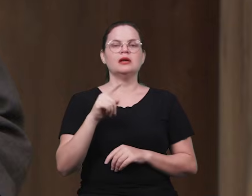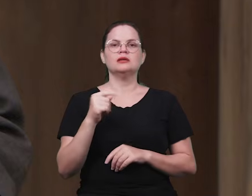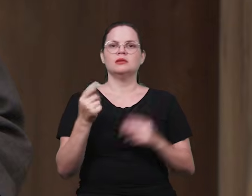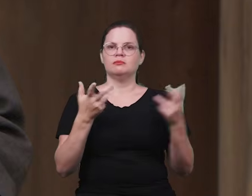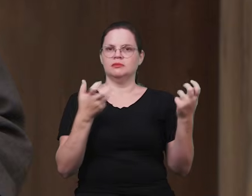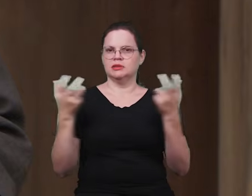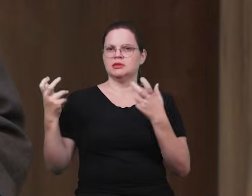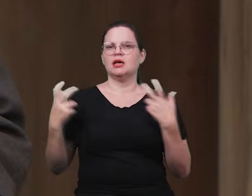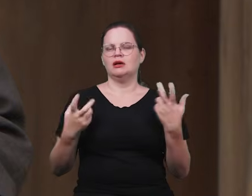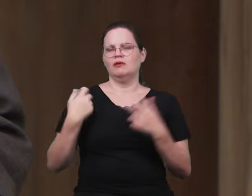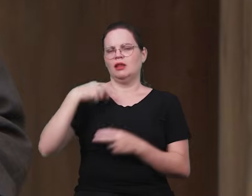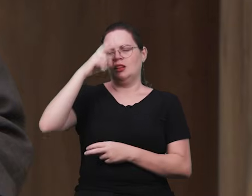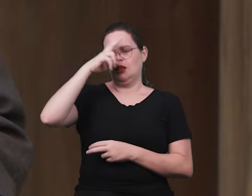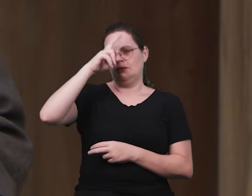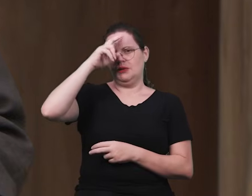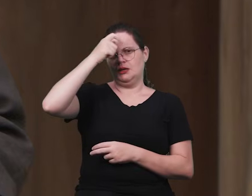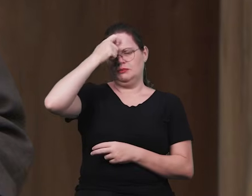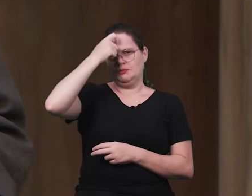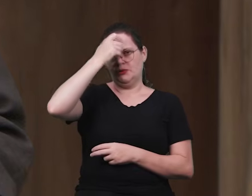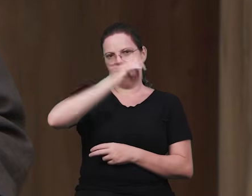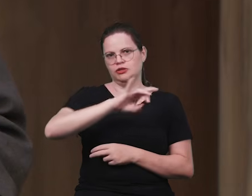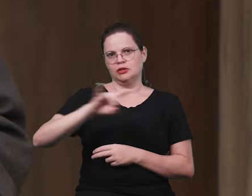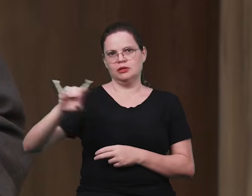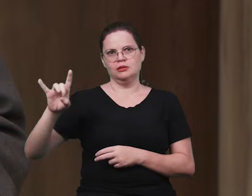conservar isso nas memórias,